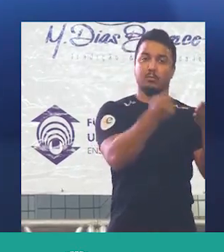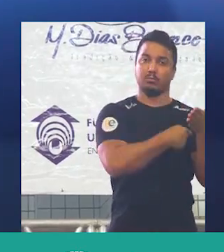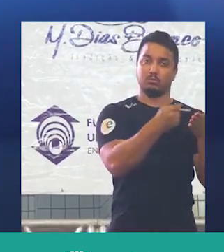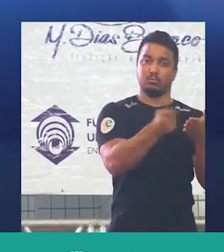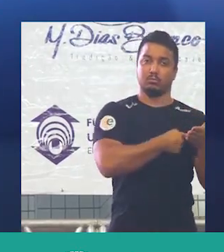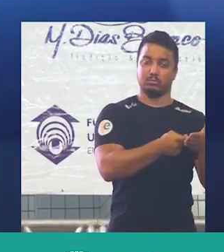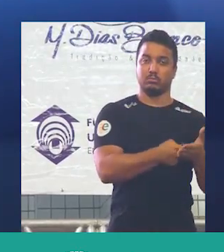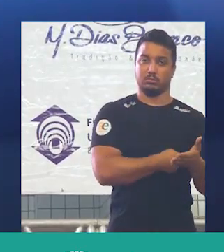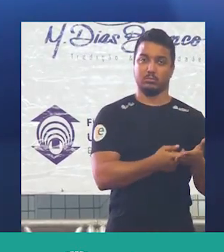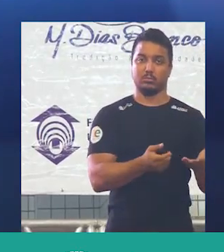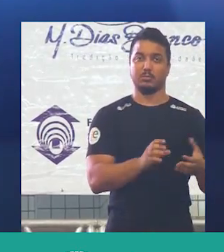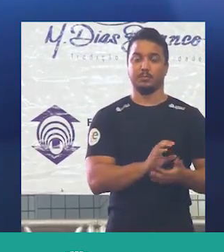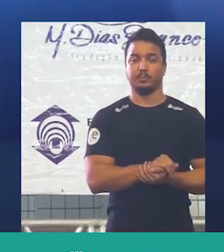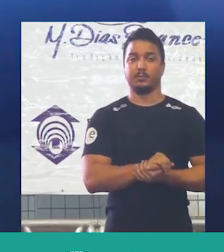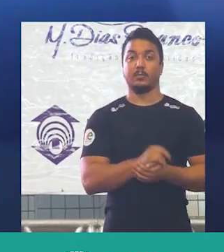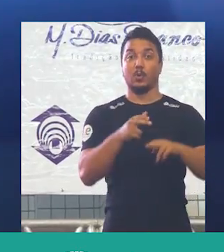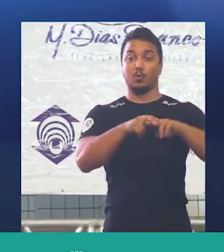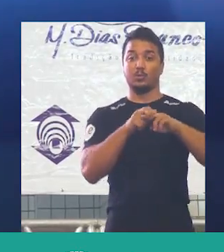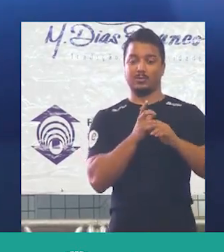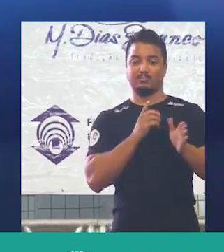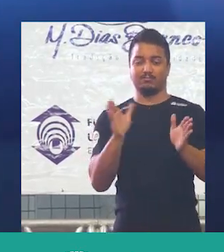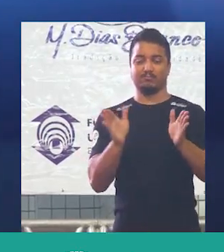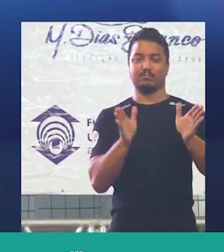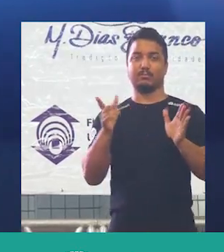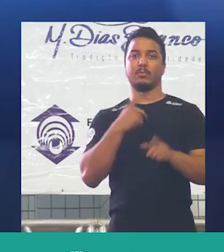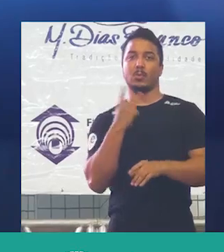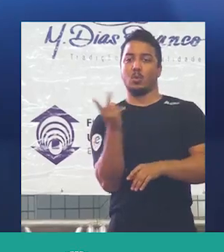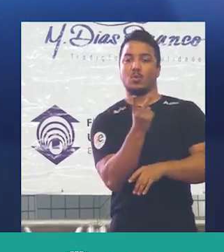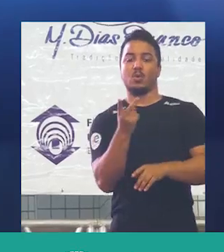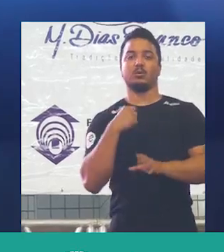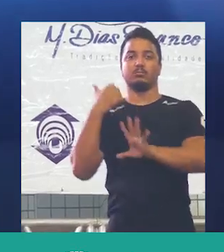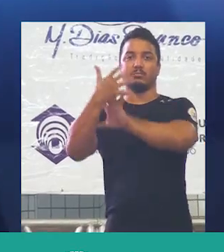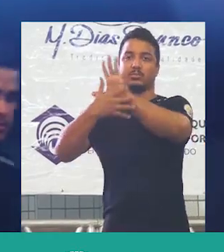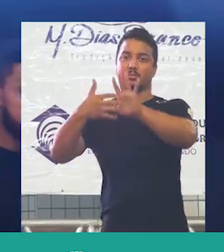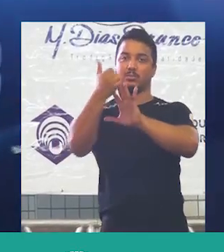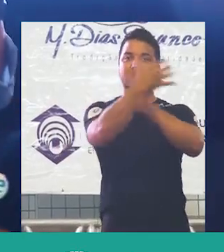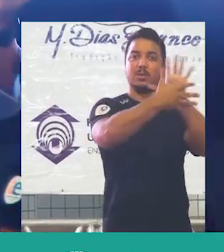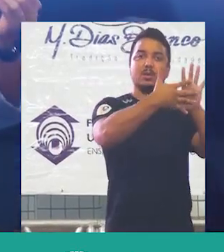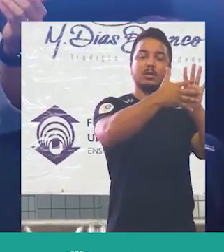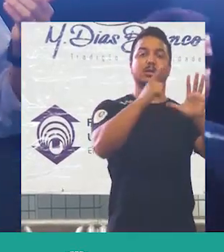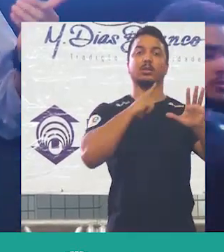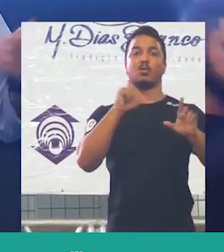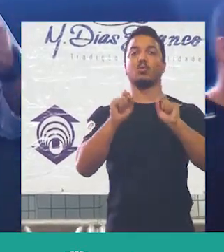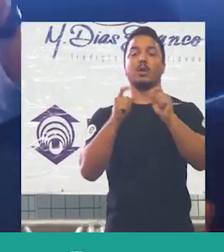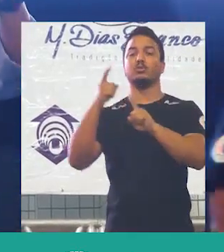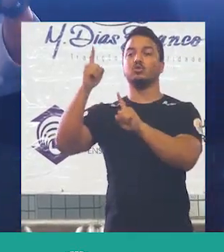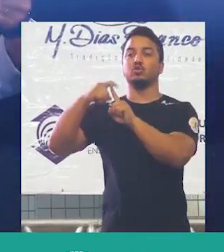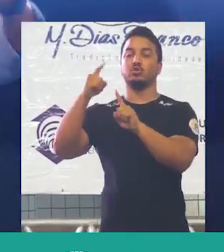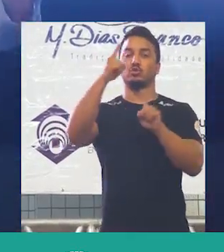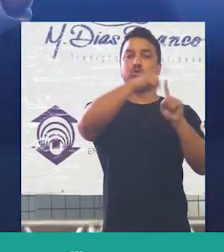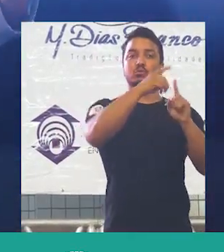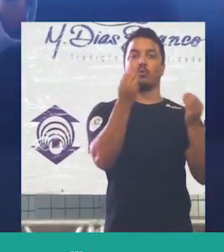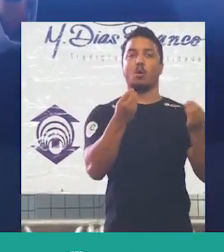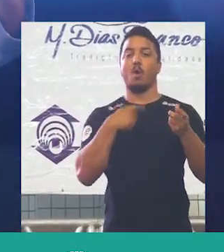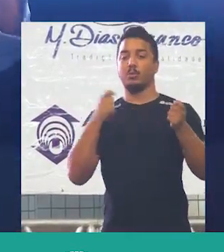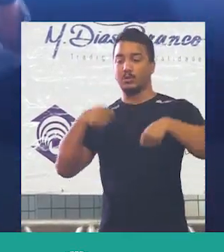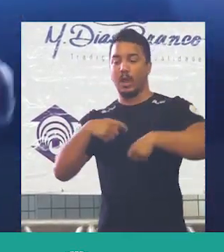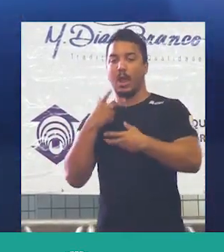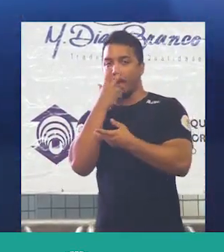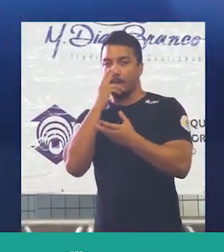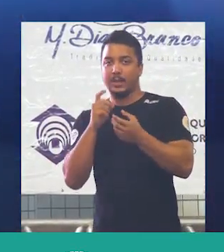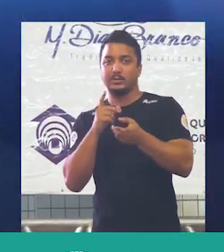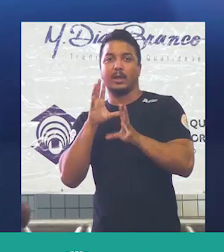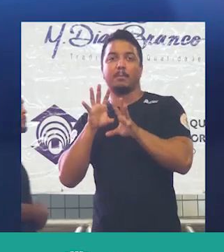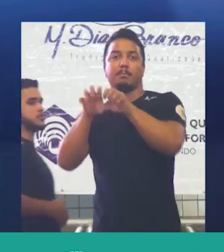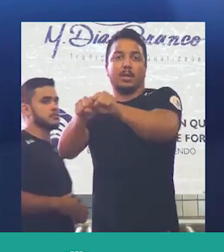forma de manipulação. Então, os 2 textos representam formas diferentes